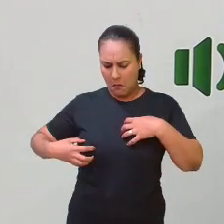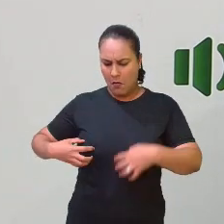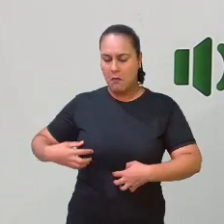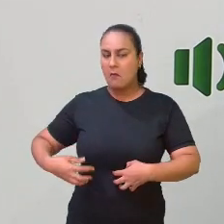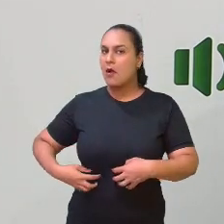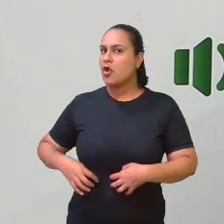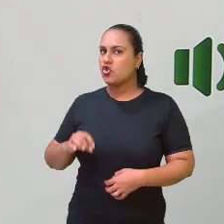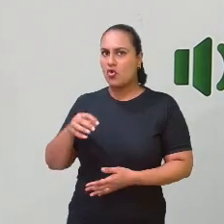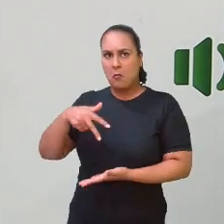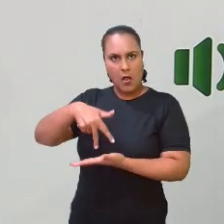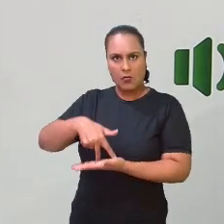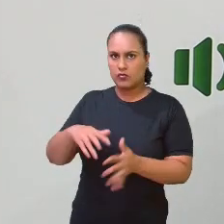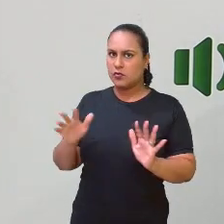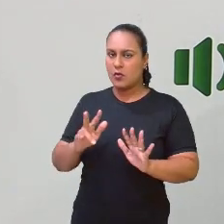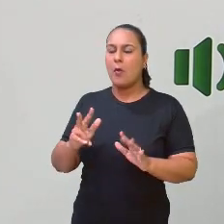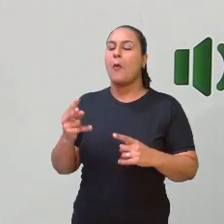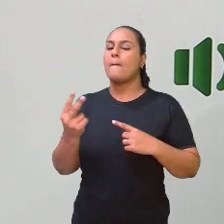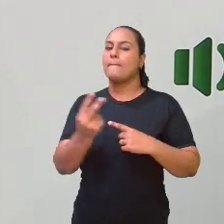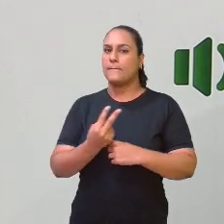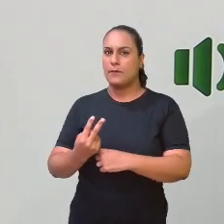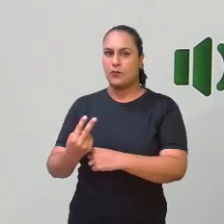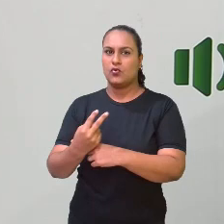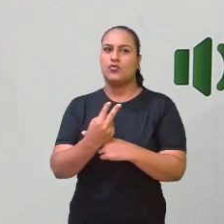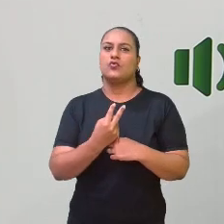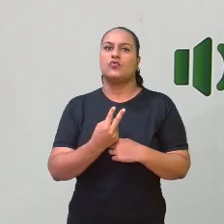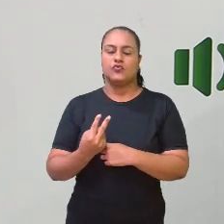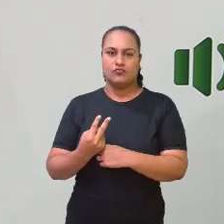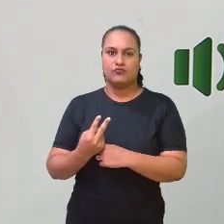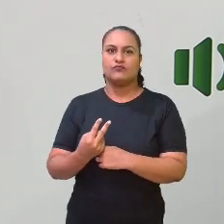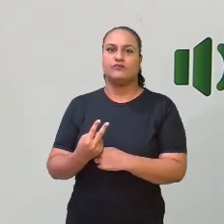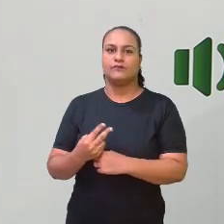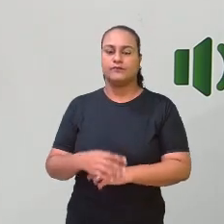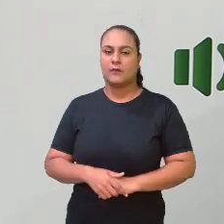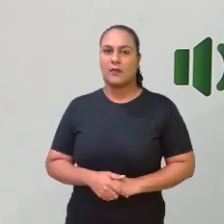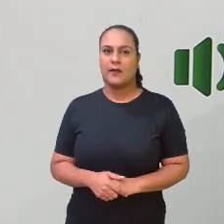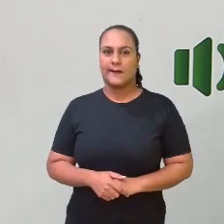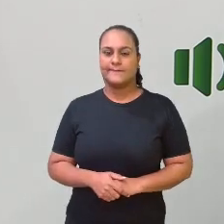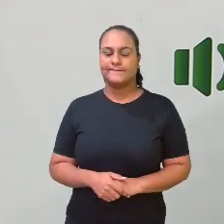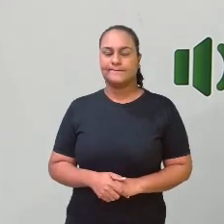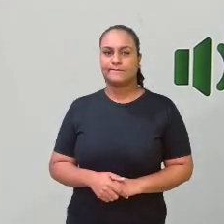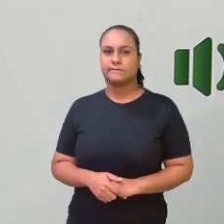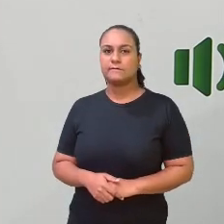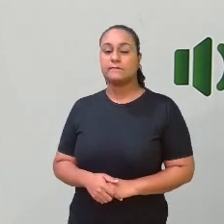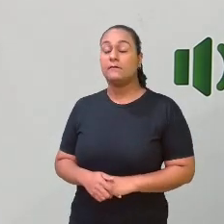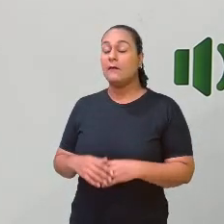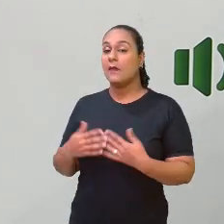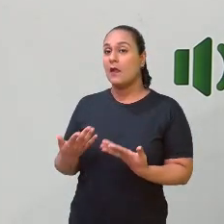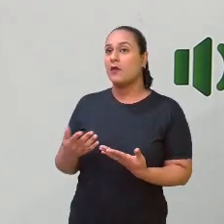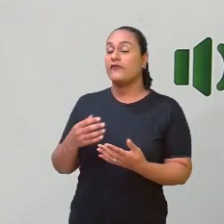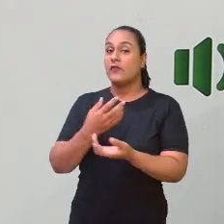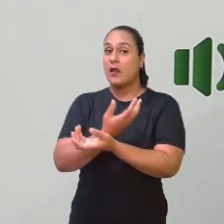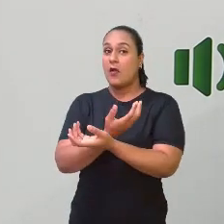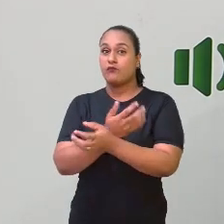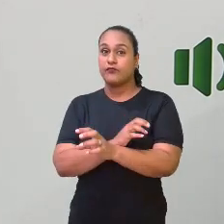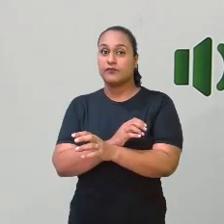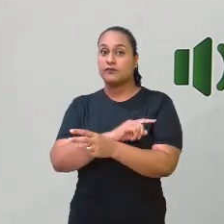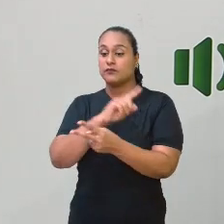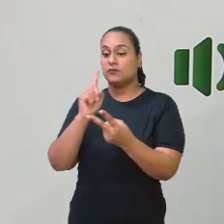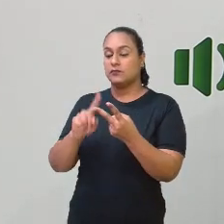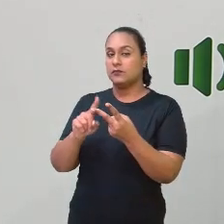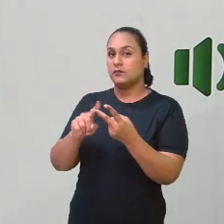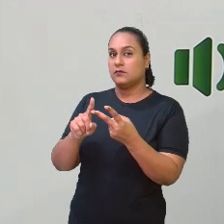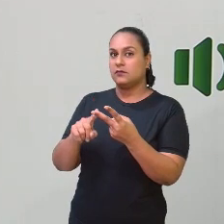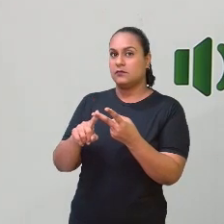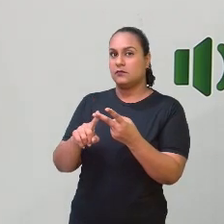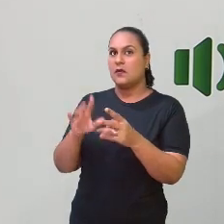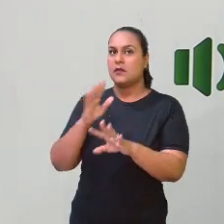para sustentar, eles servem para proteger, tá? Quando eu falo de esqueleto apendicular, eu estou falando dos